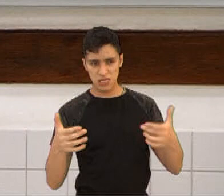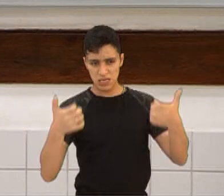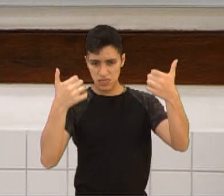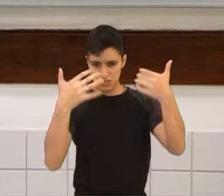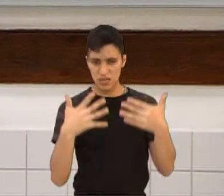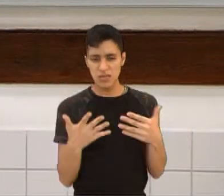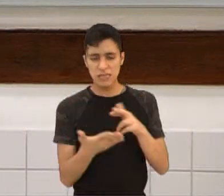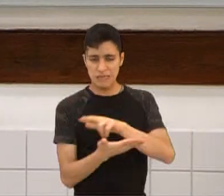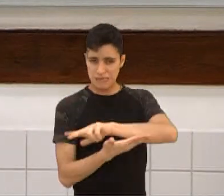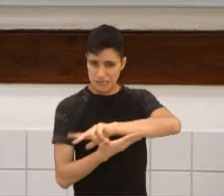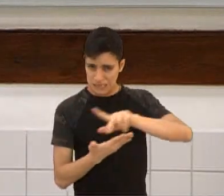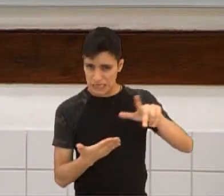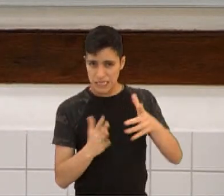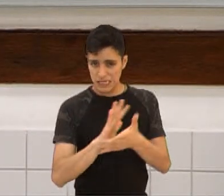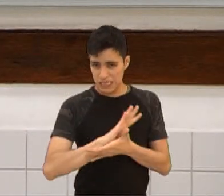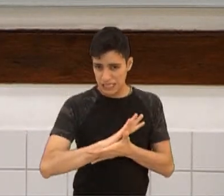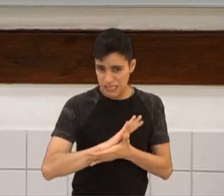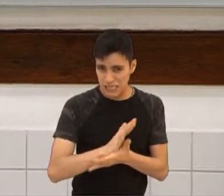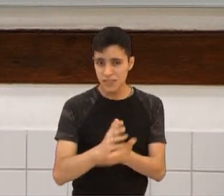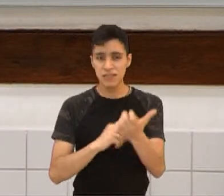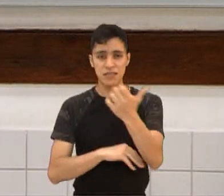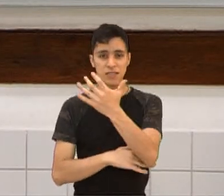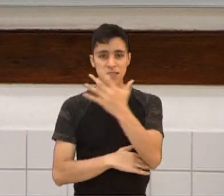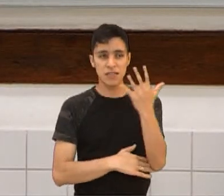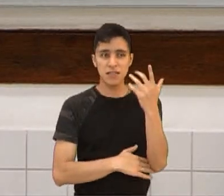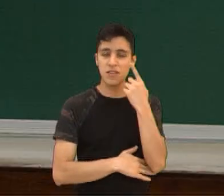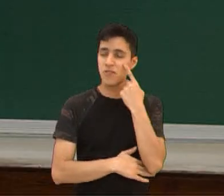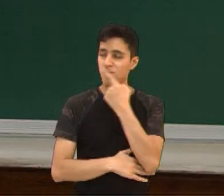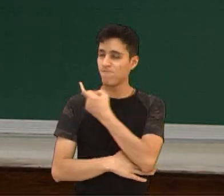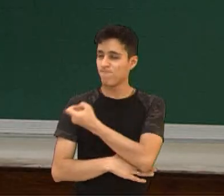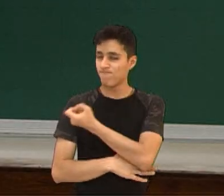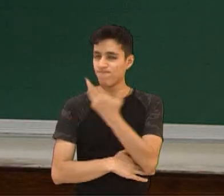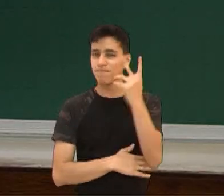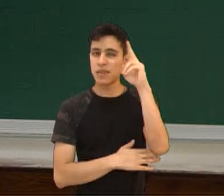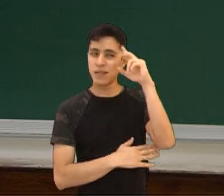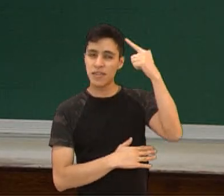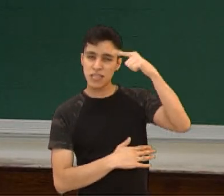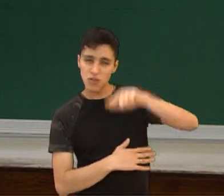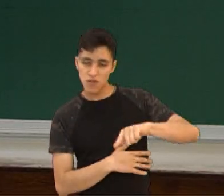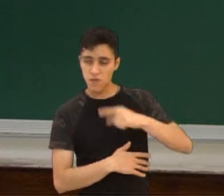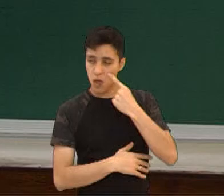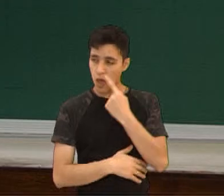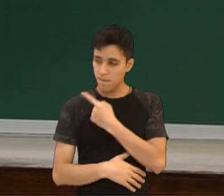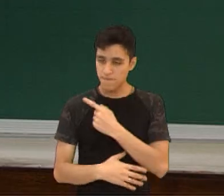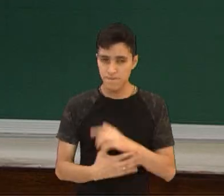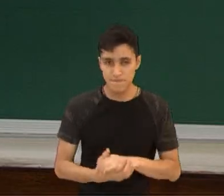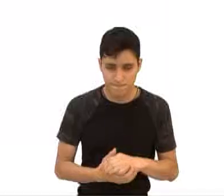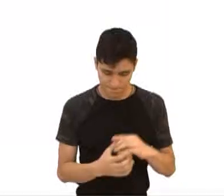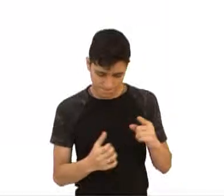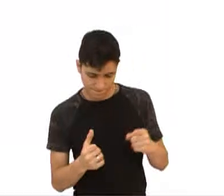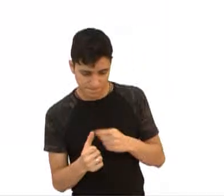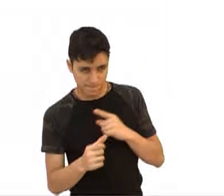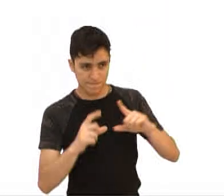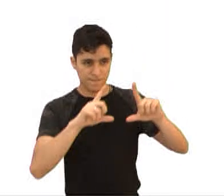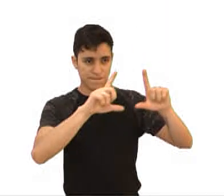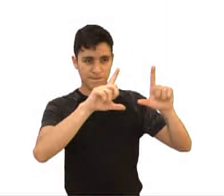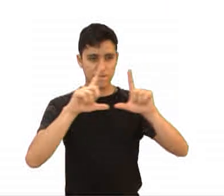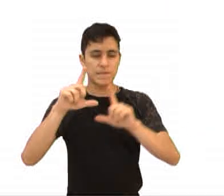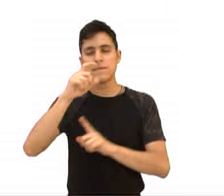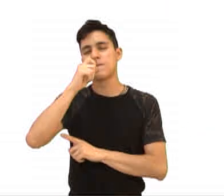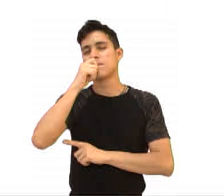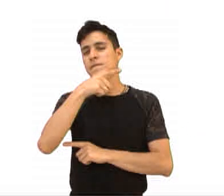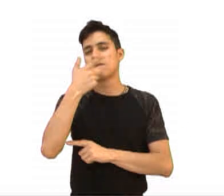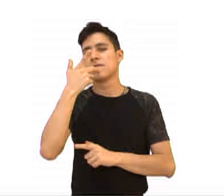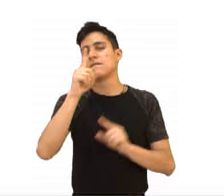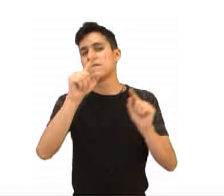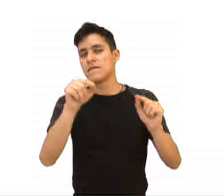formas de degradação no meio ambiente. Aqui eu trouxe alguns para a gente relembrar algumas coisas. Então, o primeiro ali, uma charge falando que é absurdo.